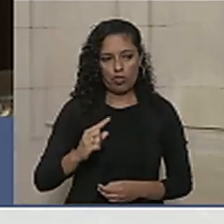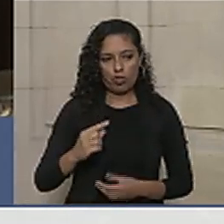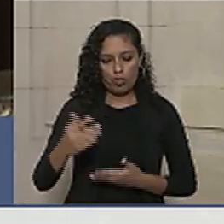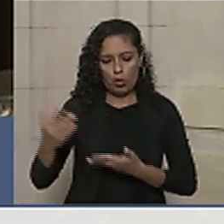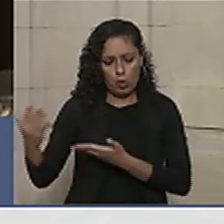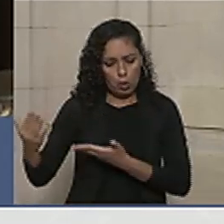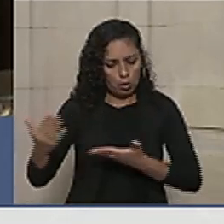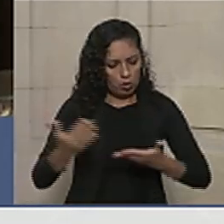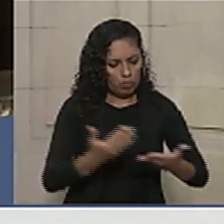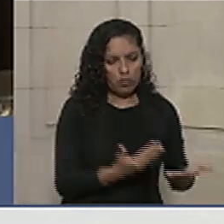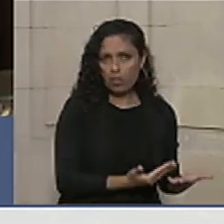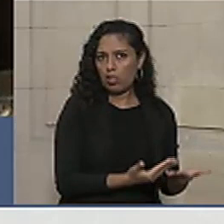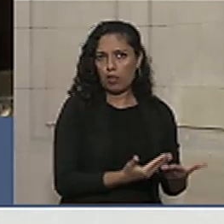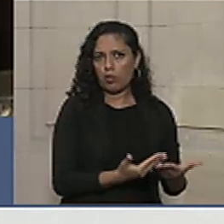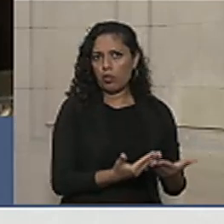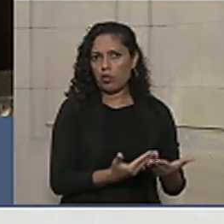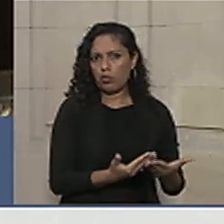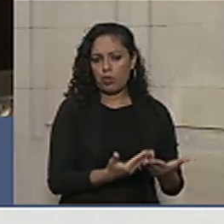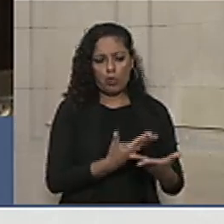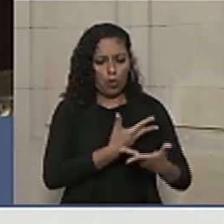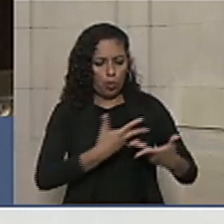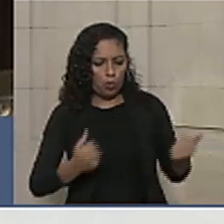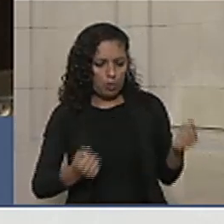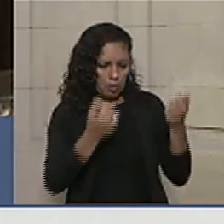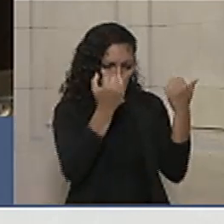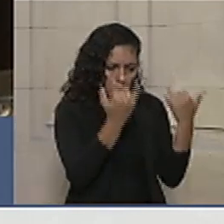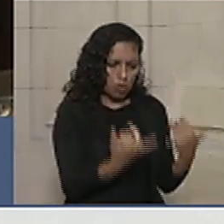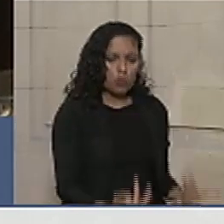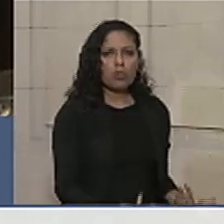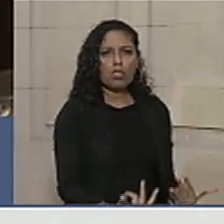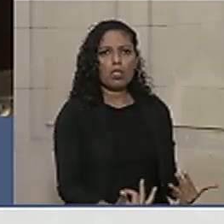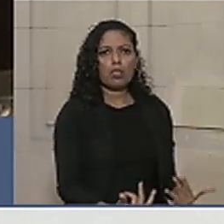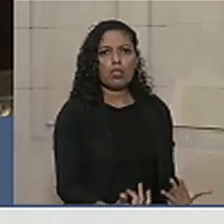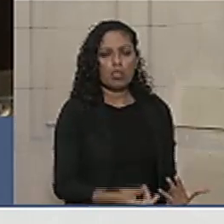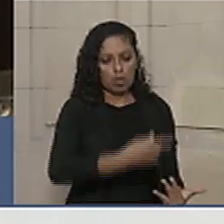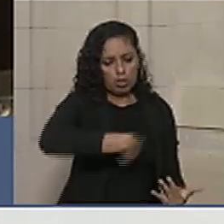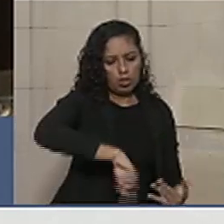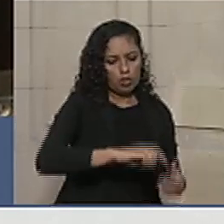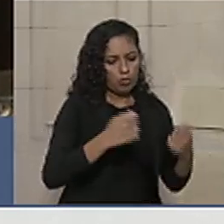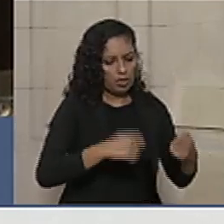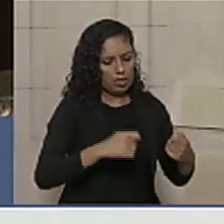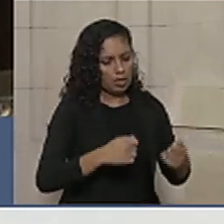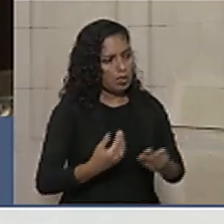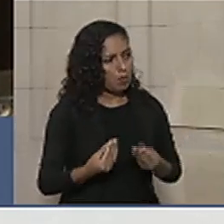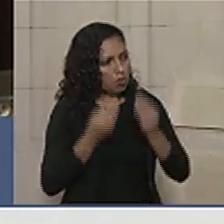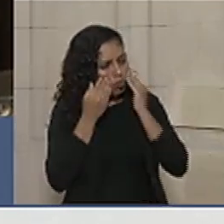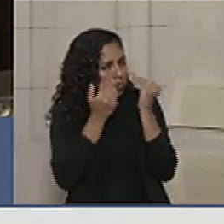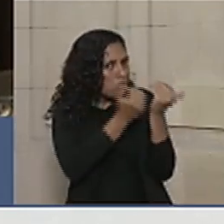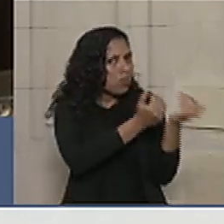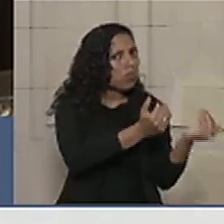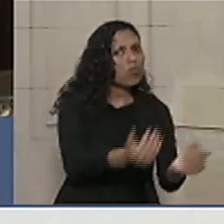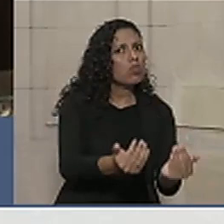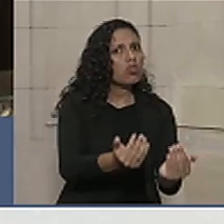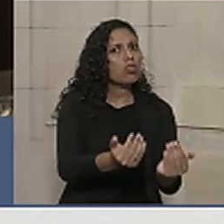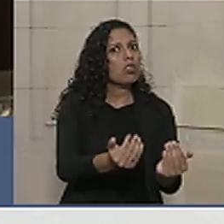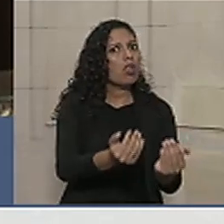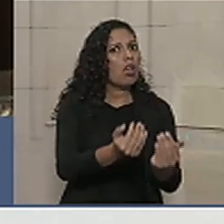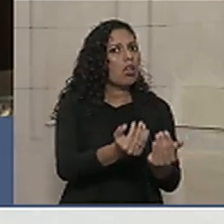convidados para qualquer exposição de motivo, a gente procura levar o